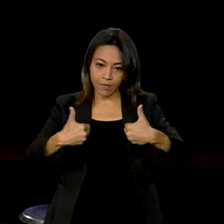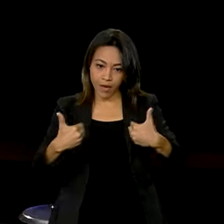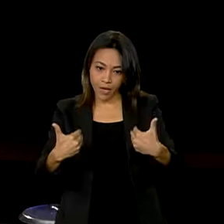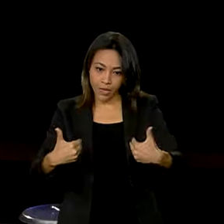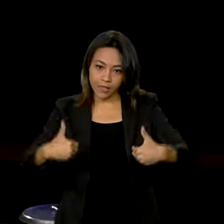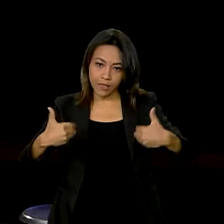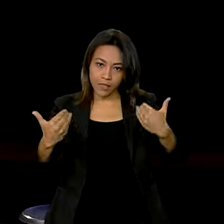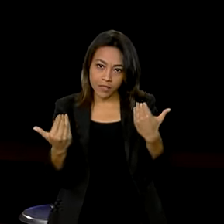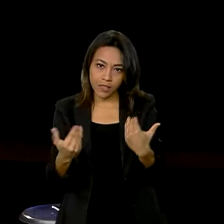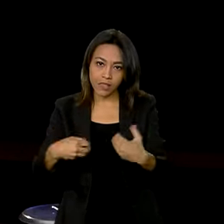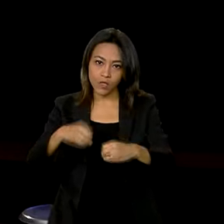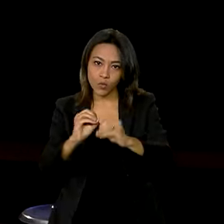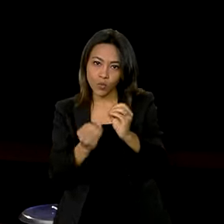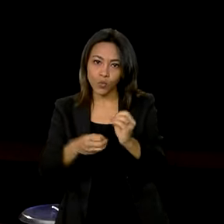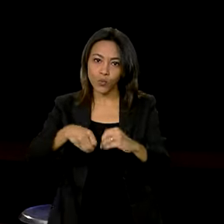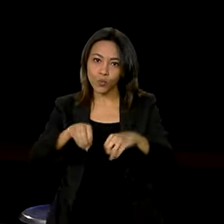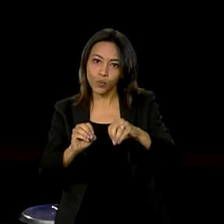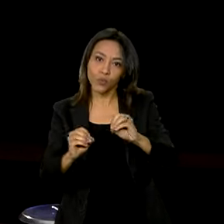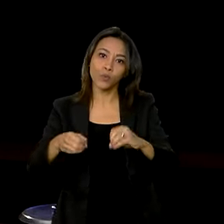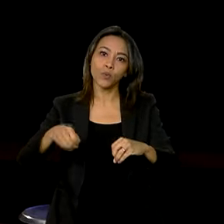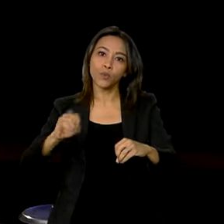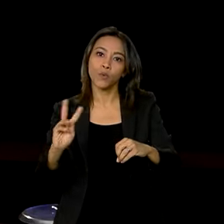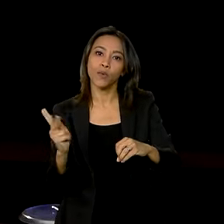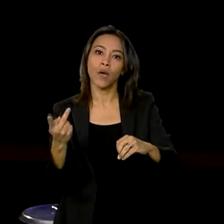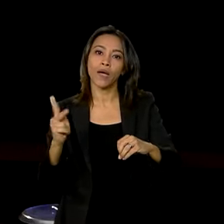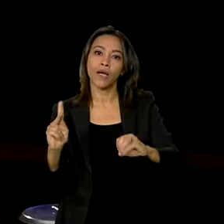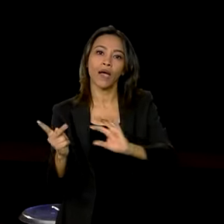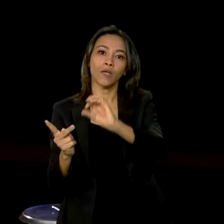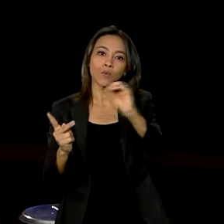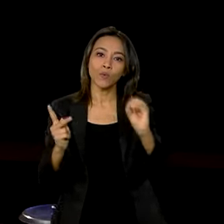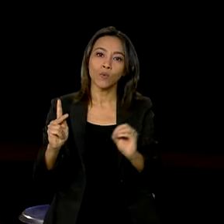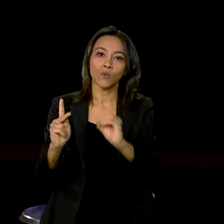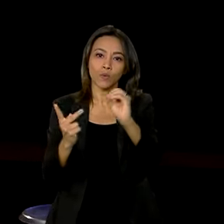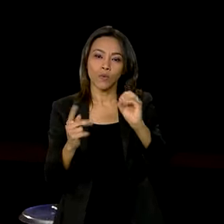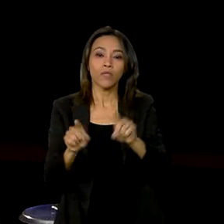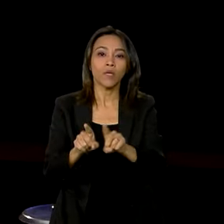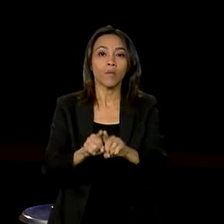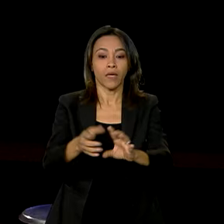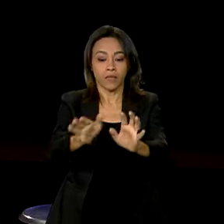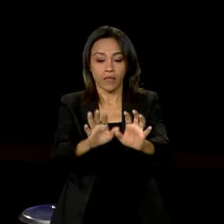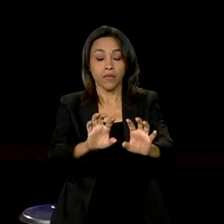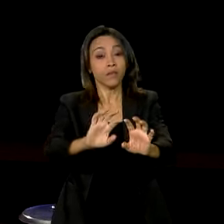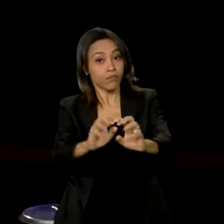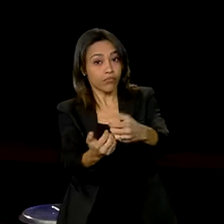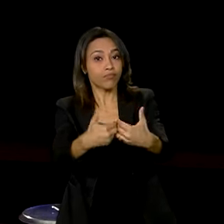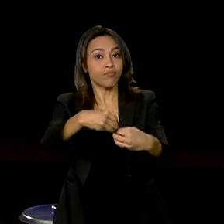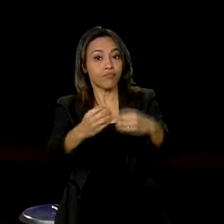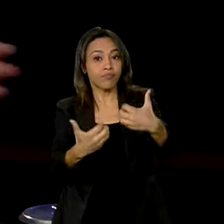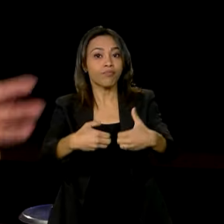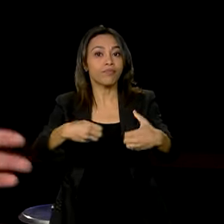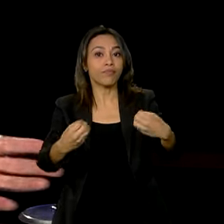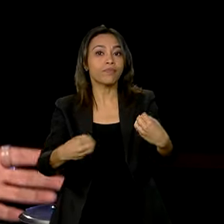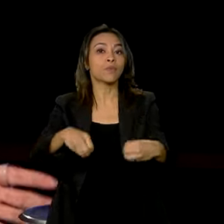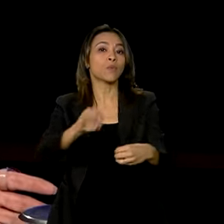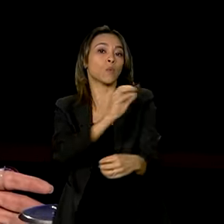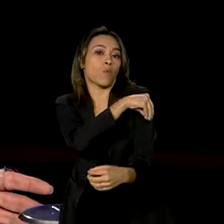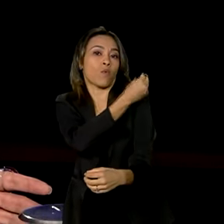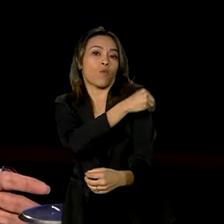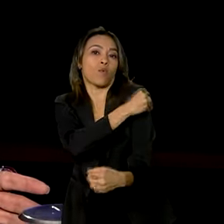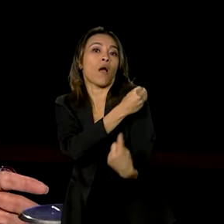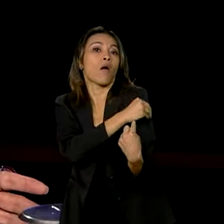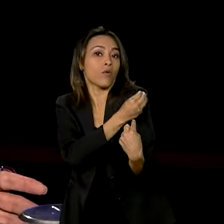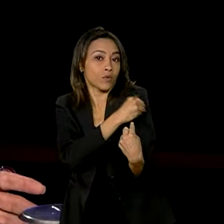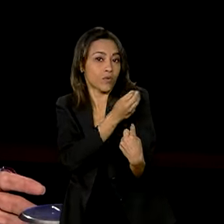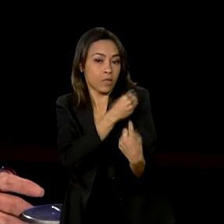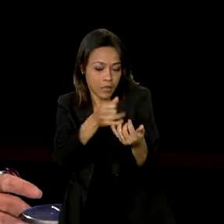da molécula da água, mas também do próprio etanol. O hidrogênio verde é a grande sensação do momento e que